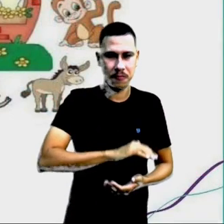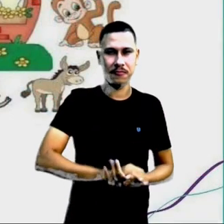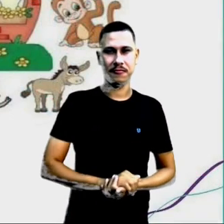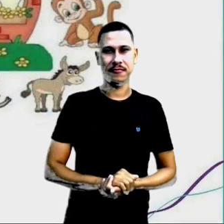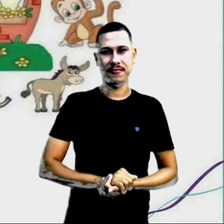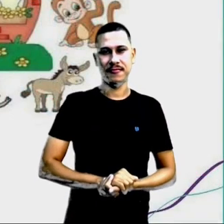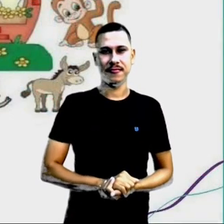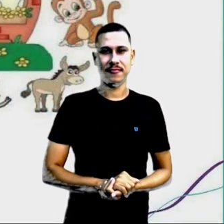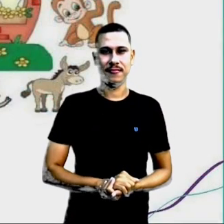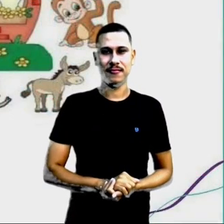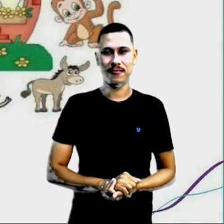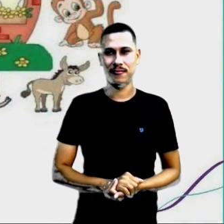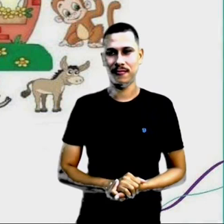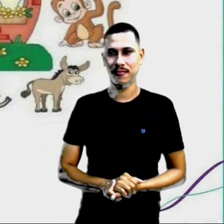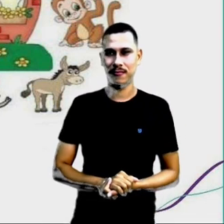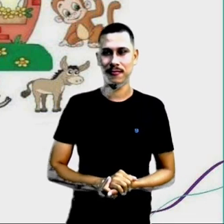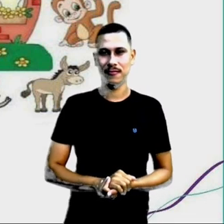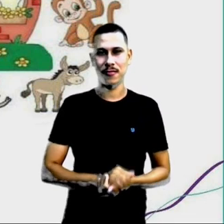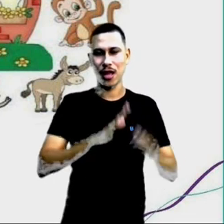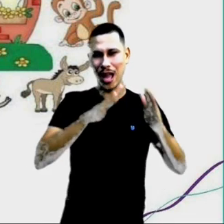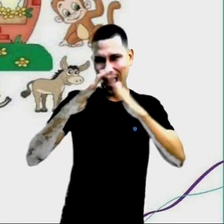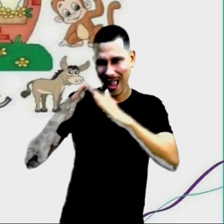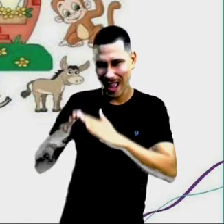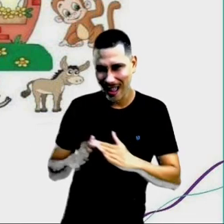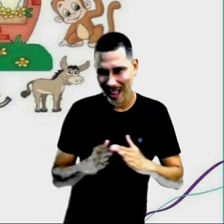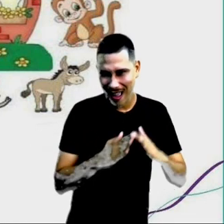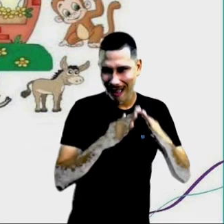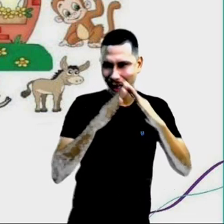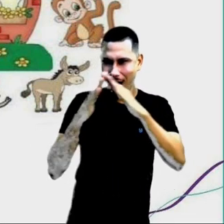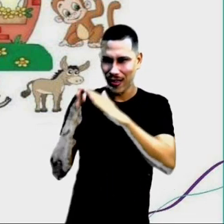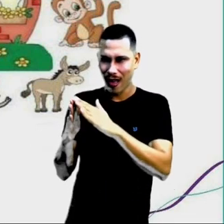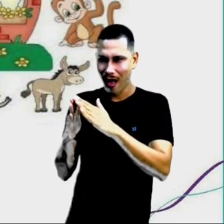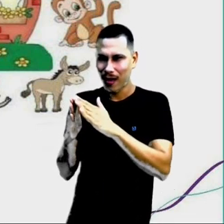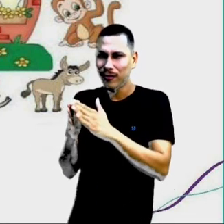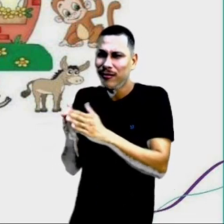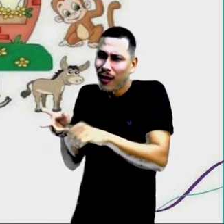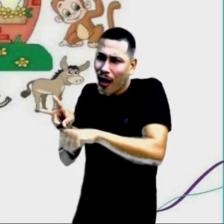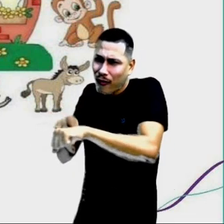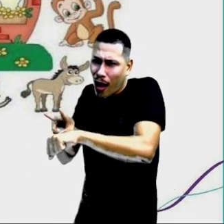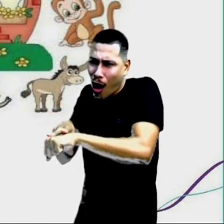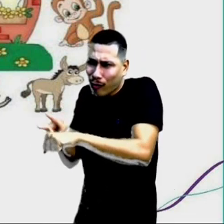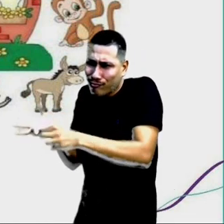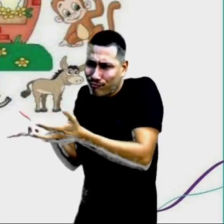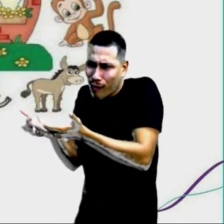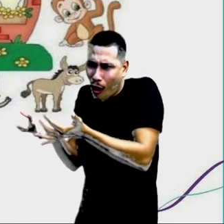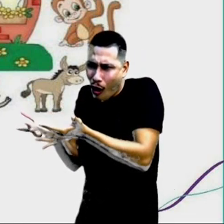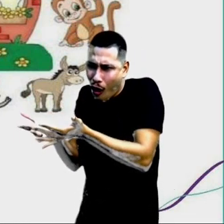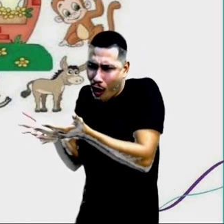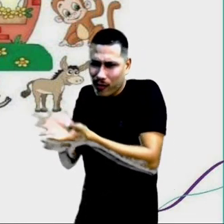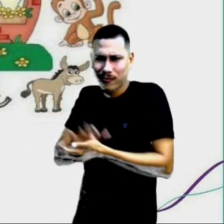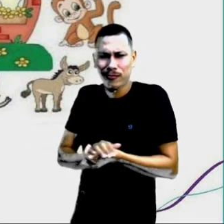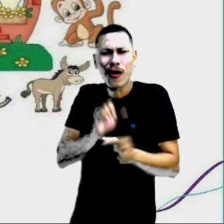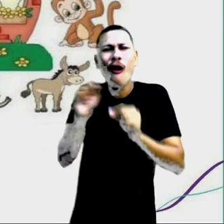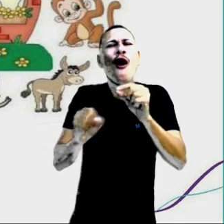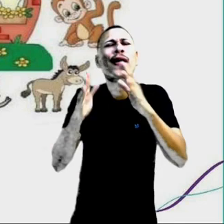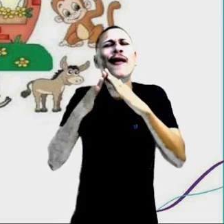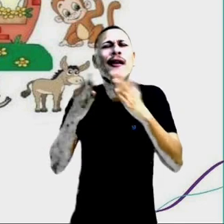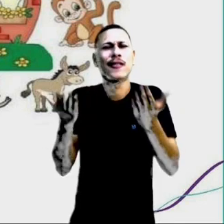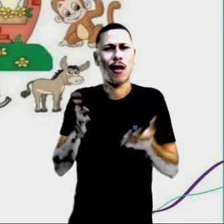lá? Essa casa é de caco. Quem mora nela é o